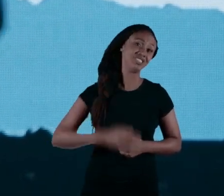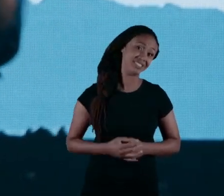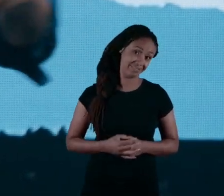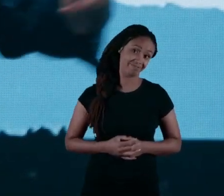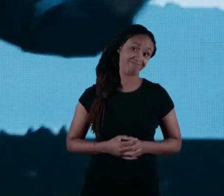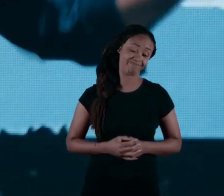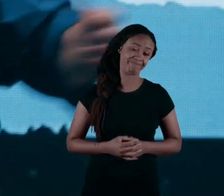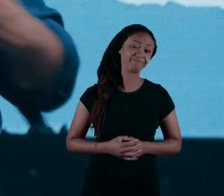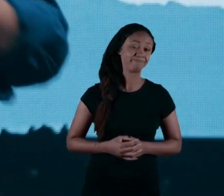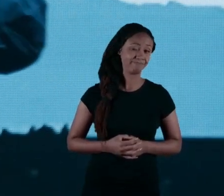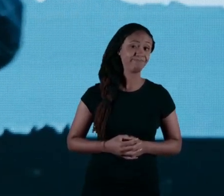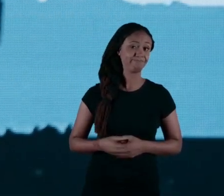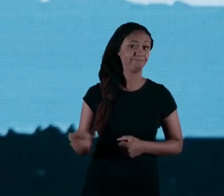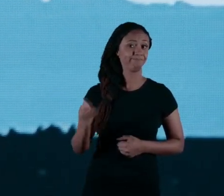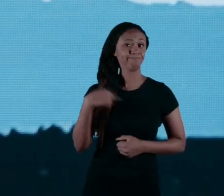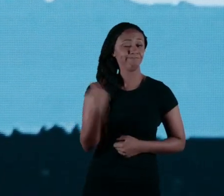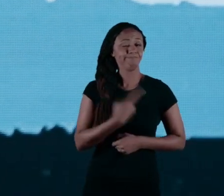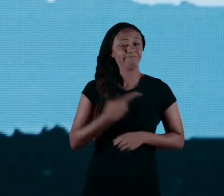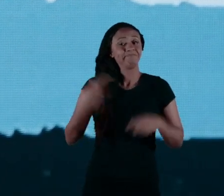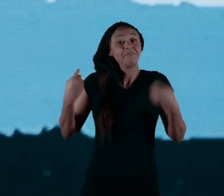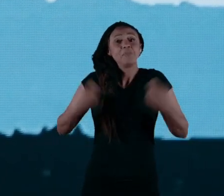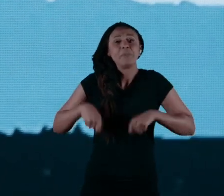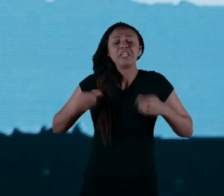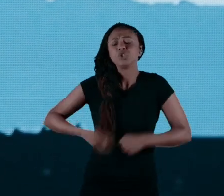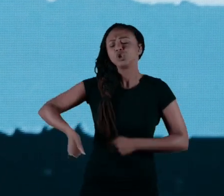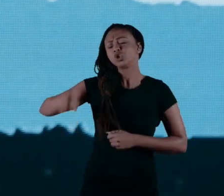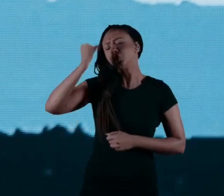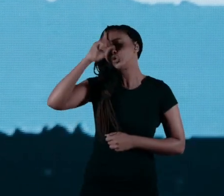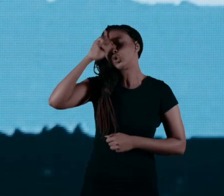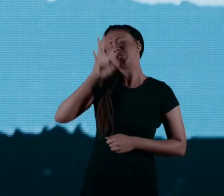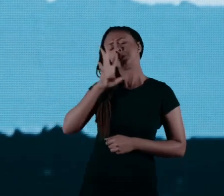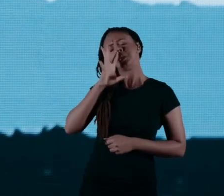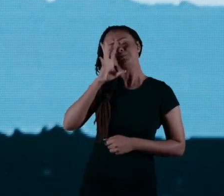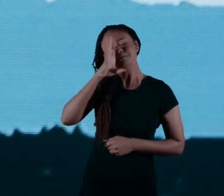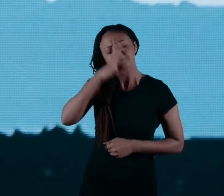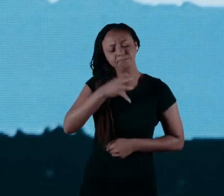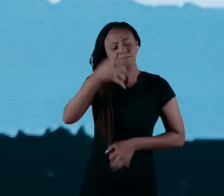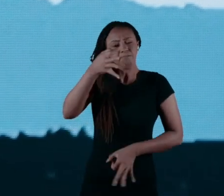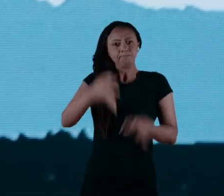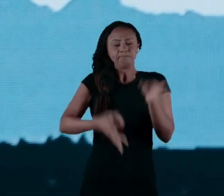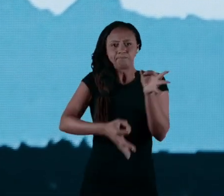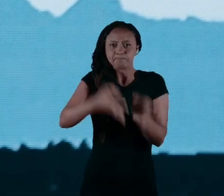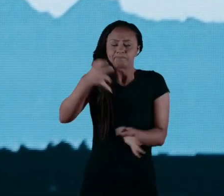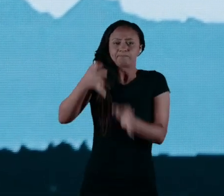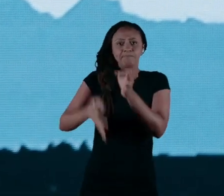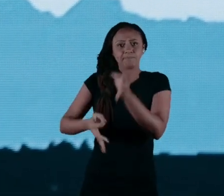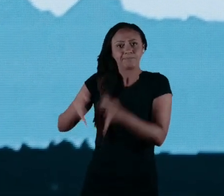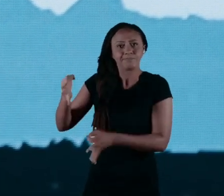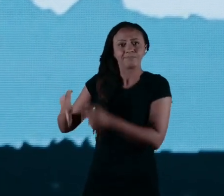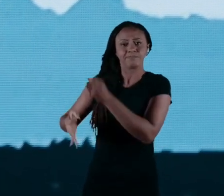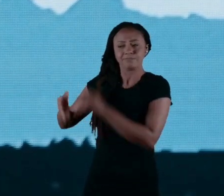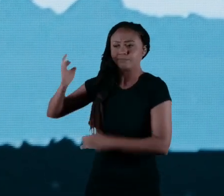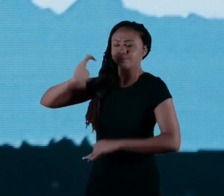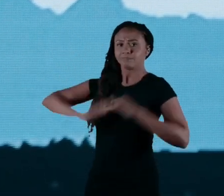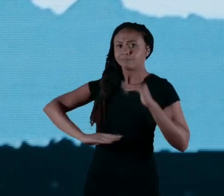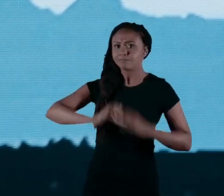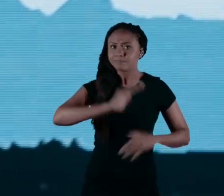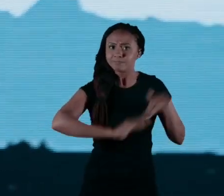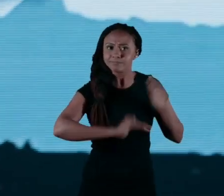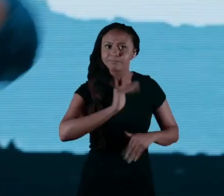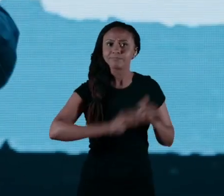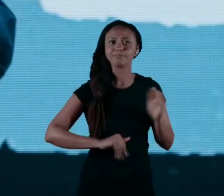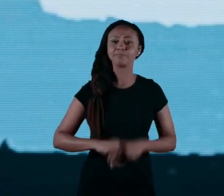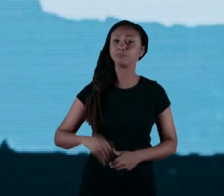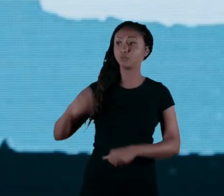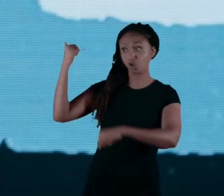Então a gente tem que procurar ser justo a cada dia com as pessoas que estão conosco, ser justo com o